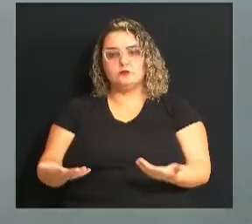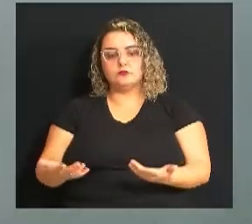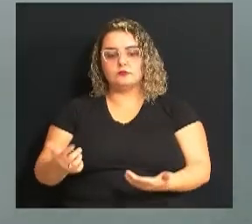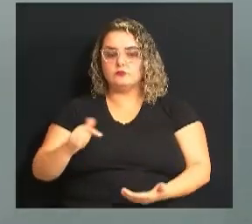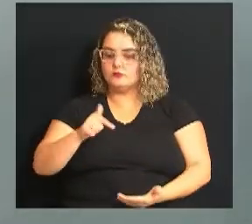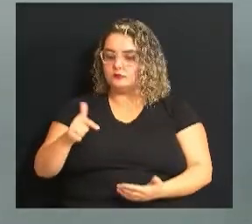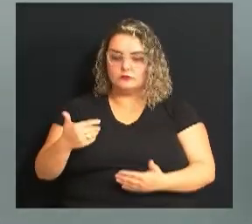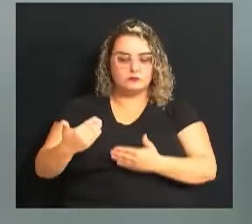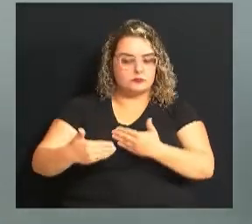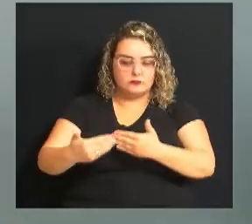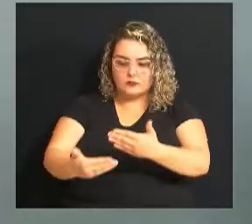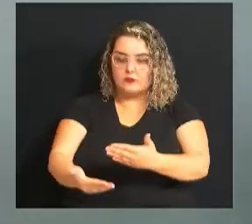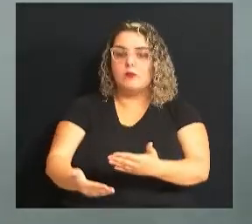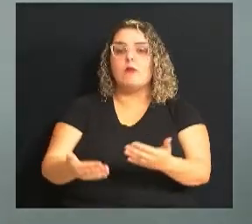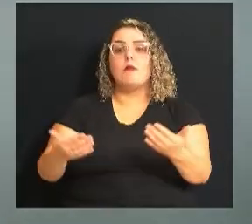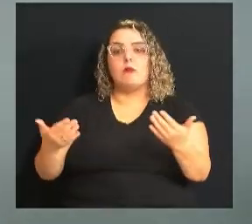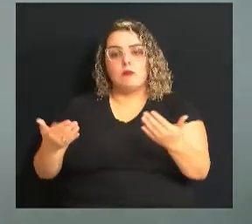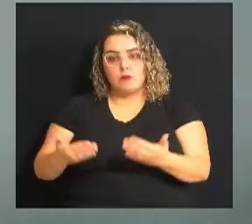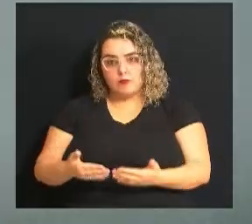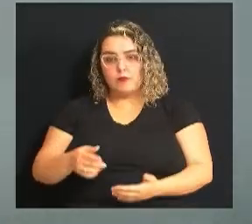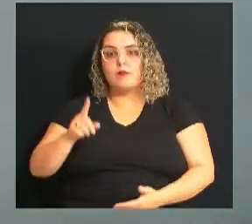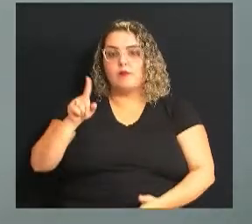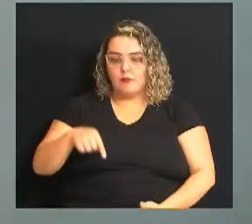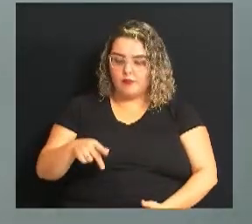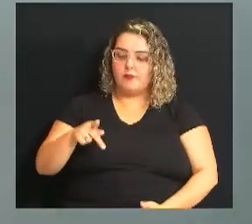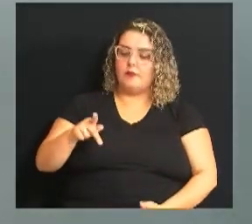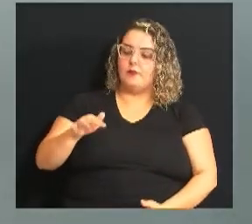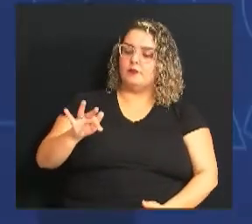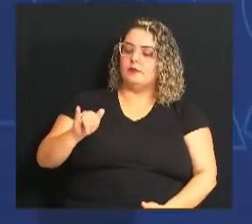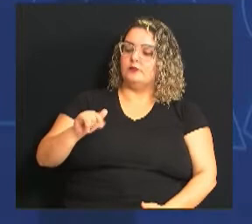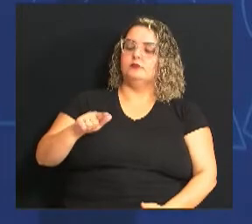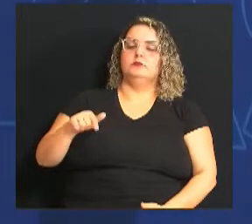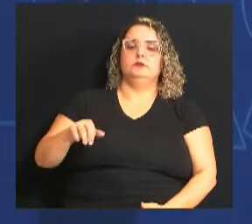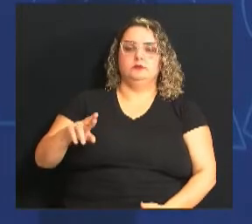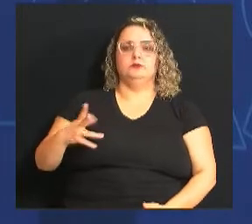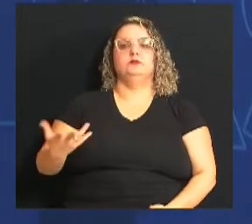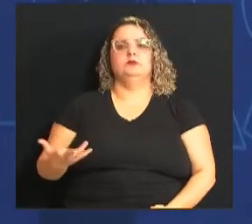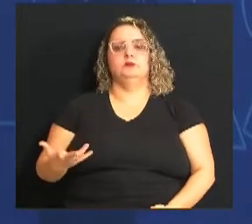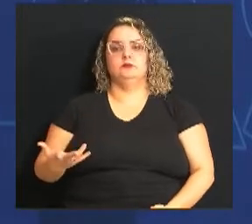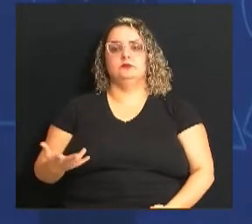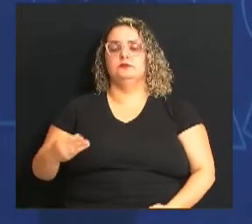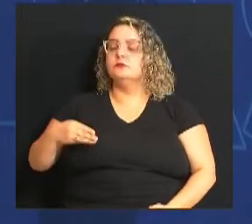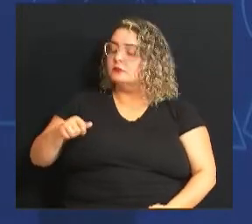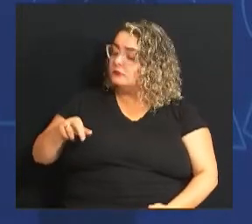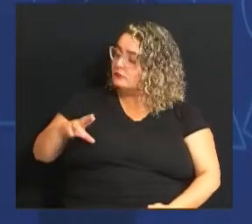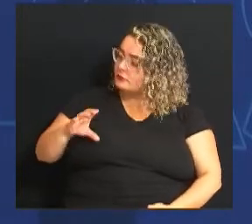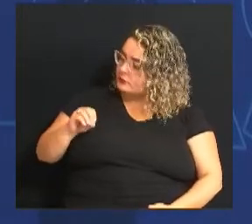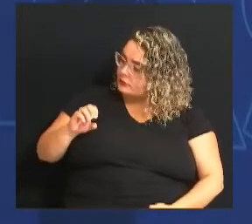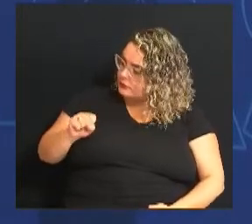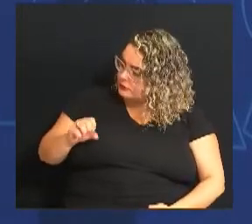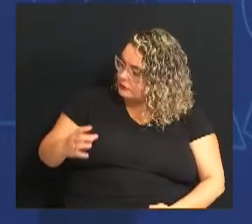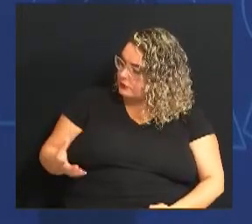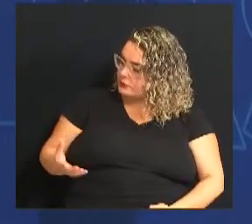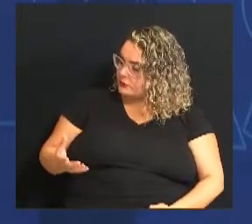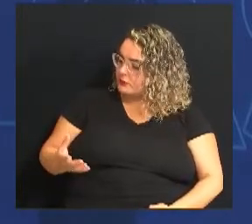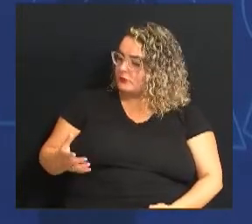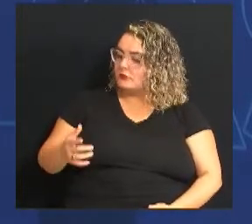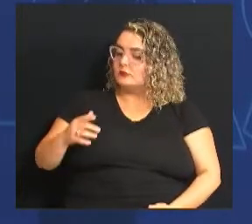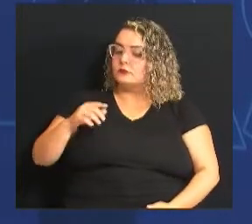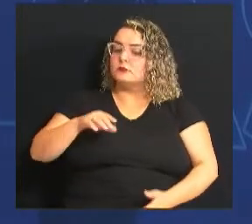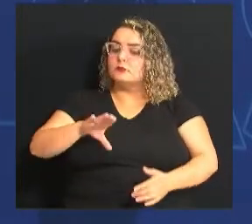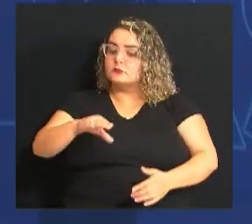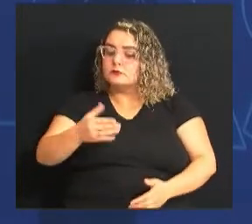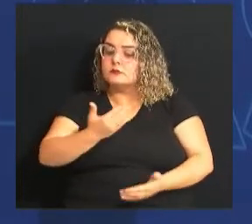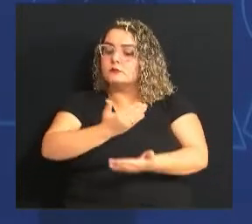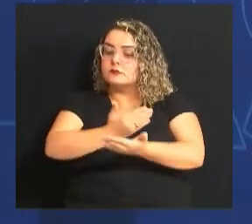caminhar, hoje ainda é a Pfizer. E Marcelo, isso mostra que a ciência ela continua estudando o vírus, por mais